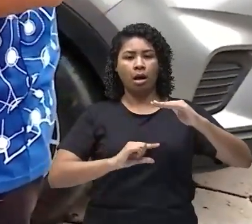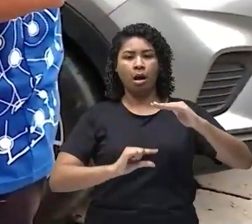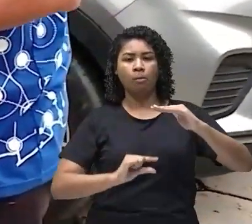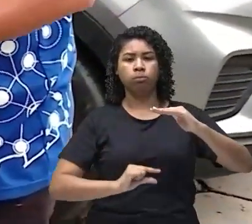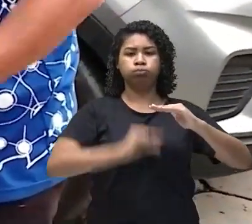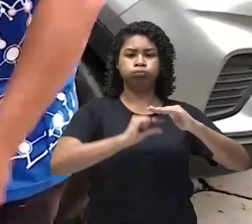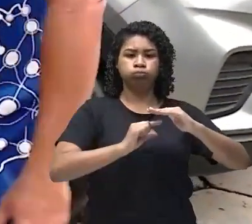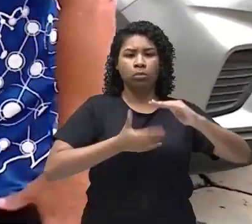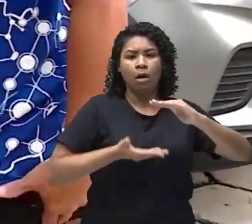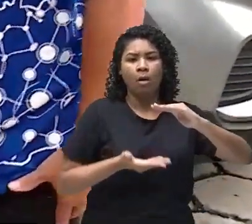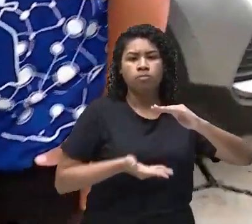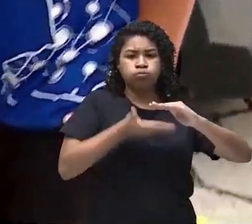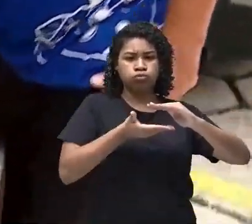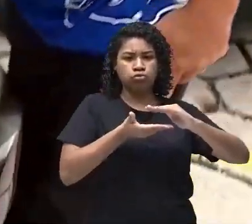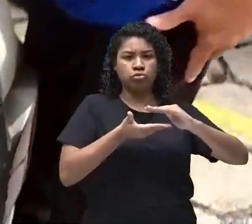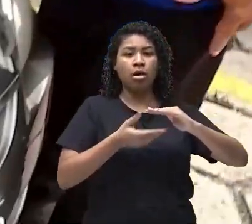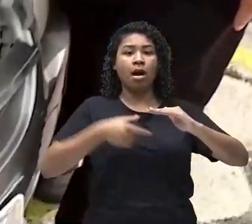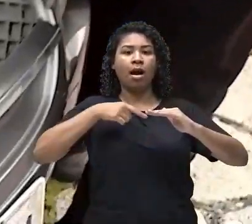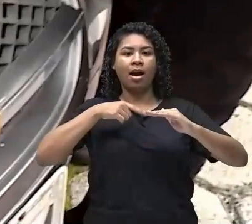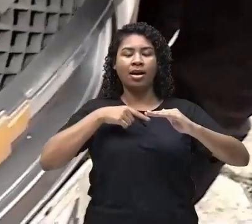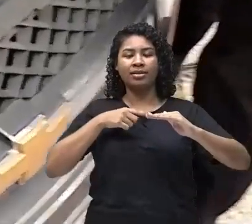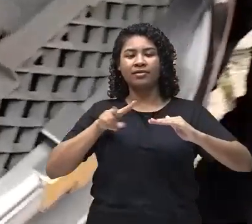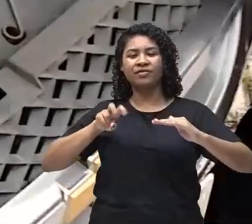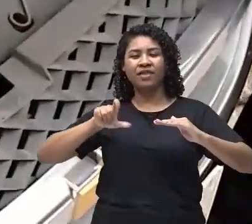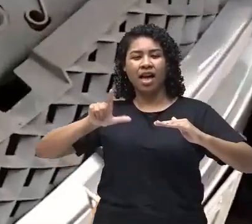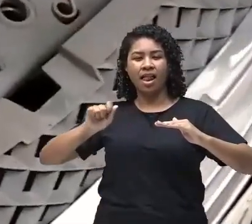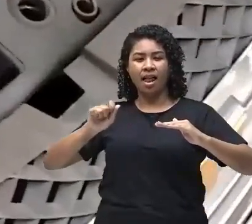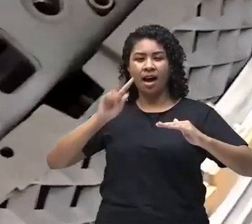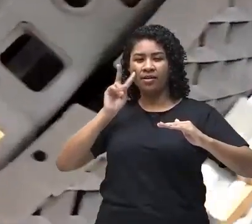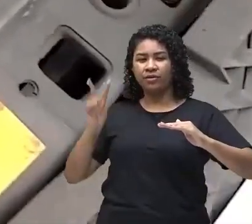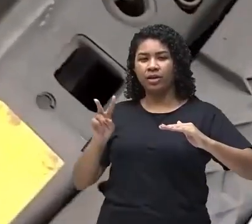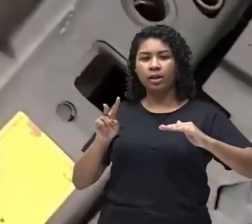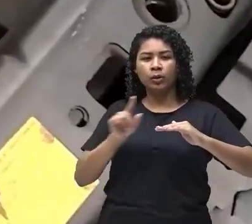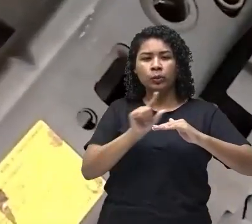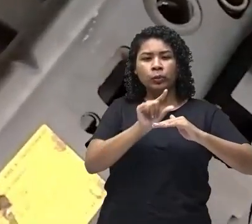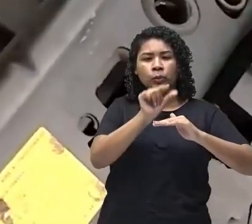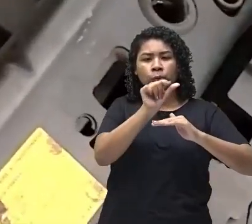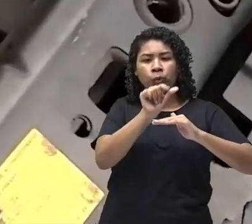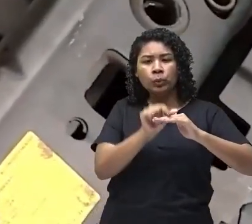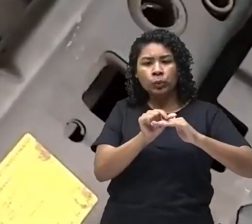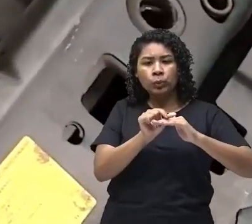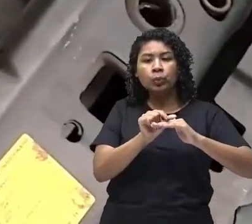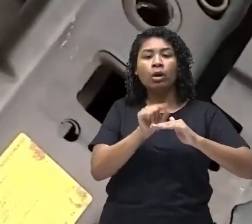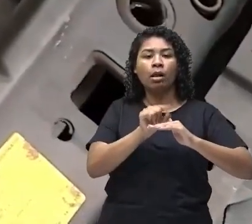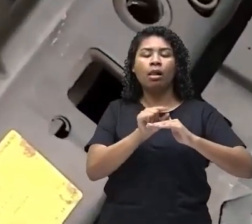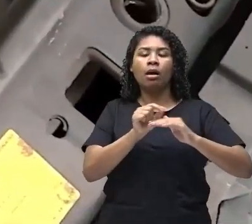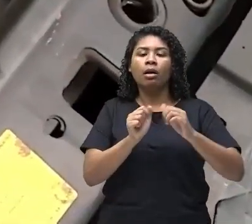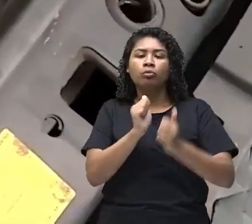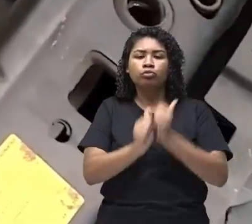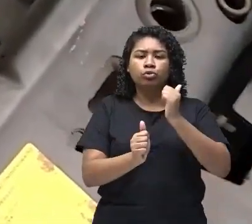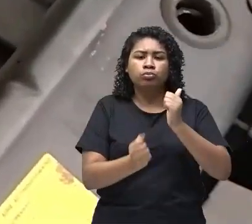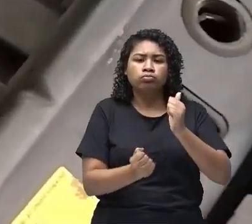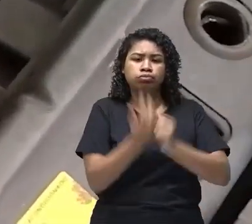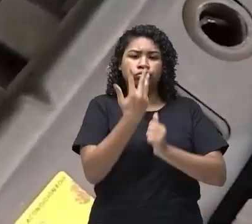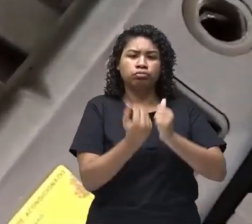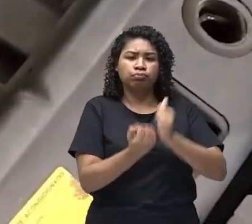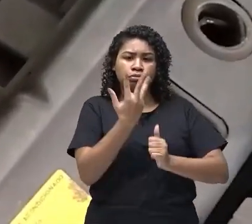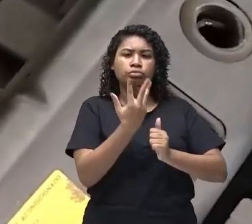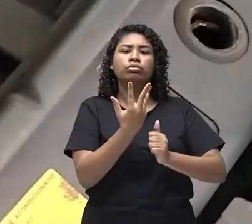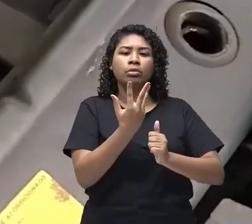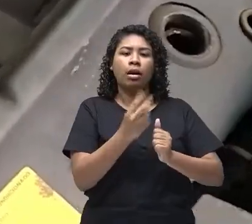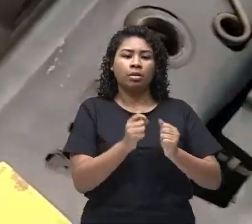a vela de ignição que está aqui ela vai dar uma centelha e essa centelha vai fazer com que essa mistura